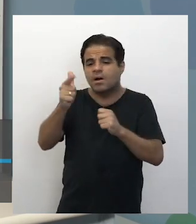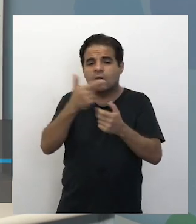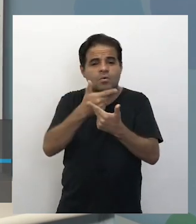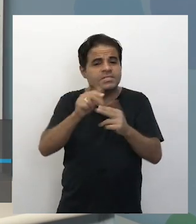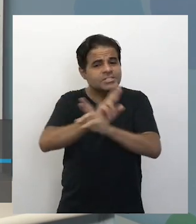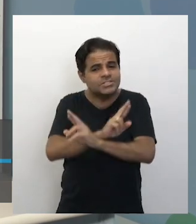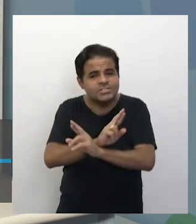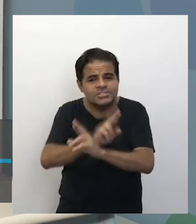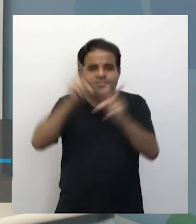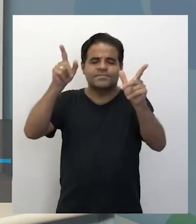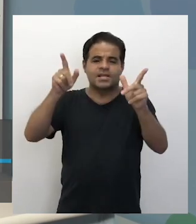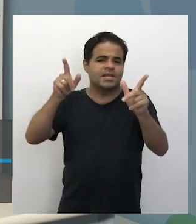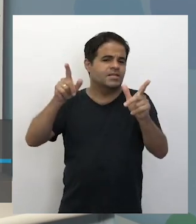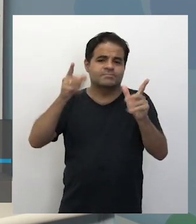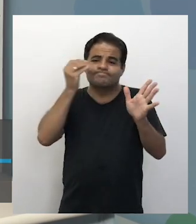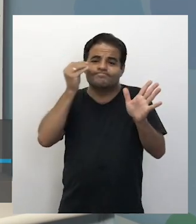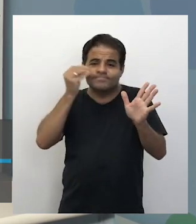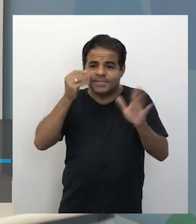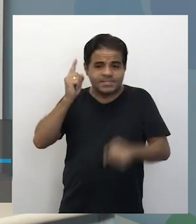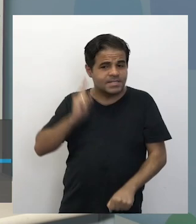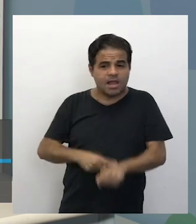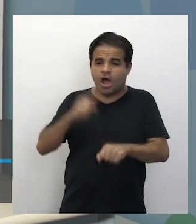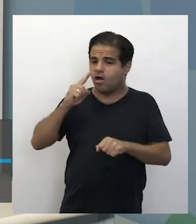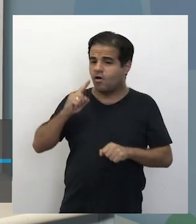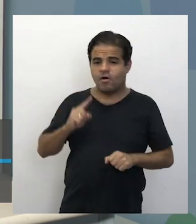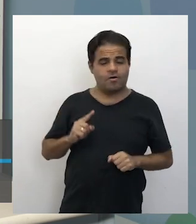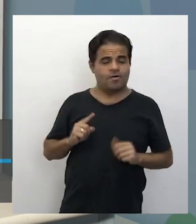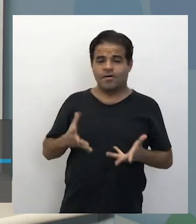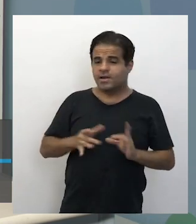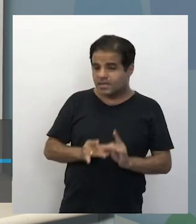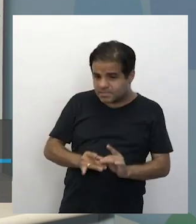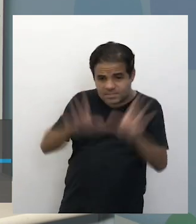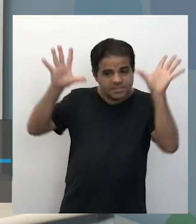diferente, é você às vezes improvisar, com certeza ali, e se